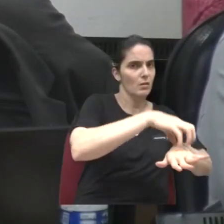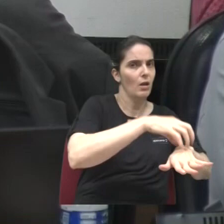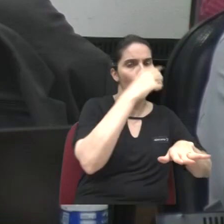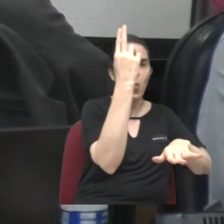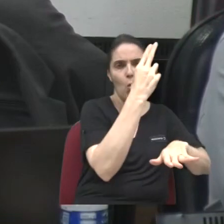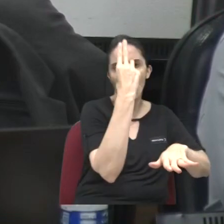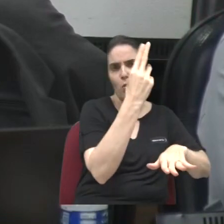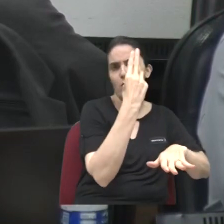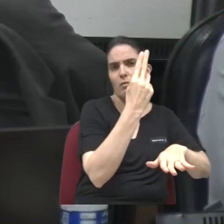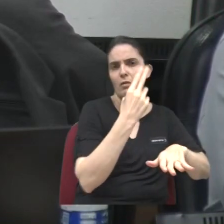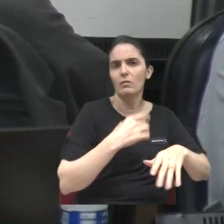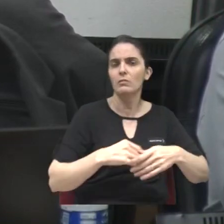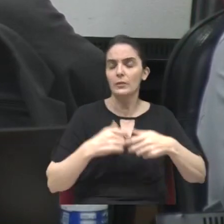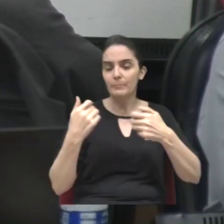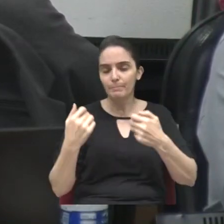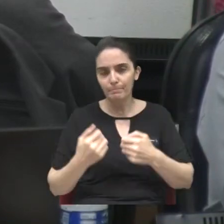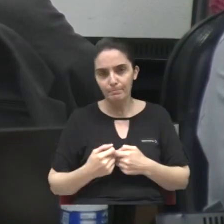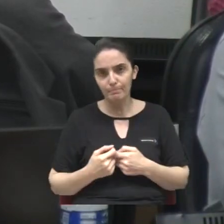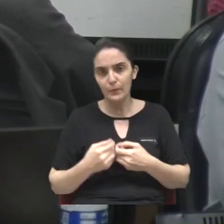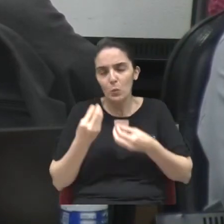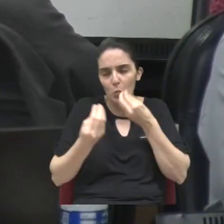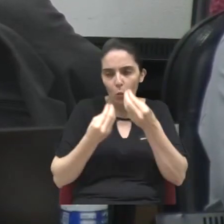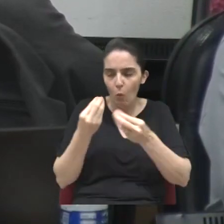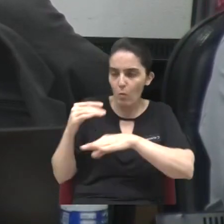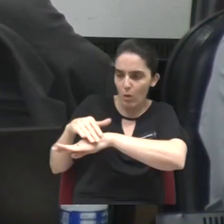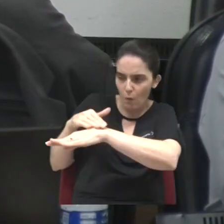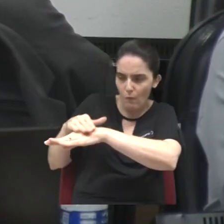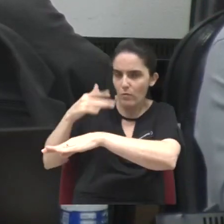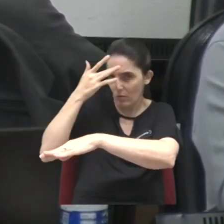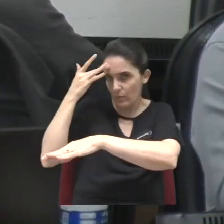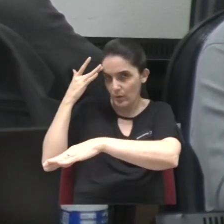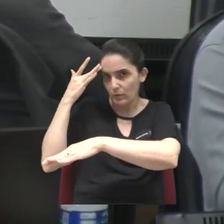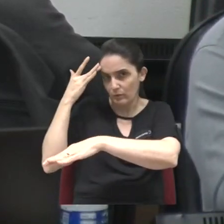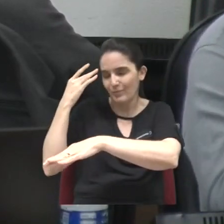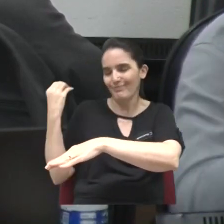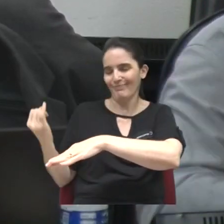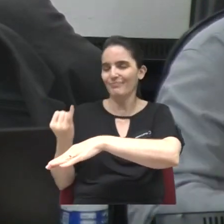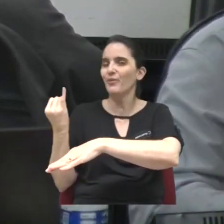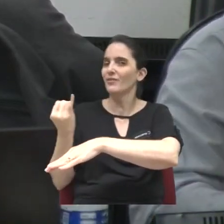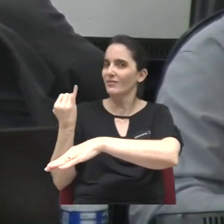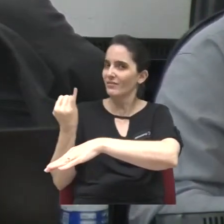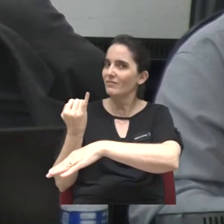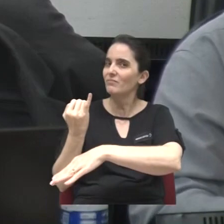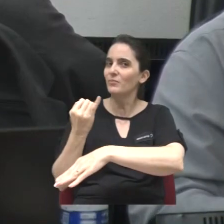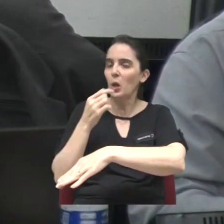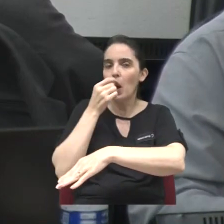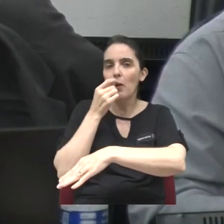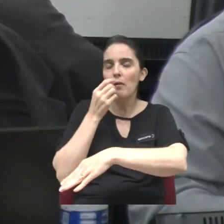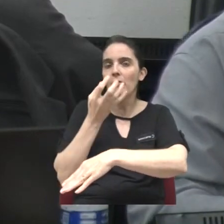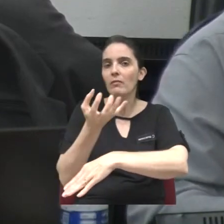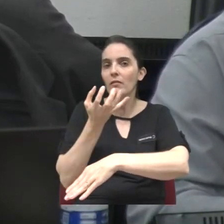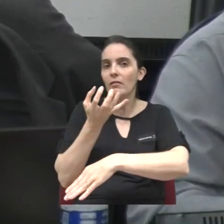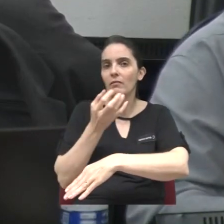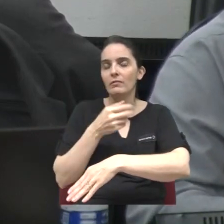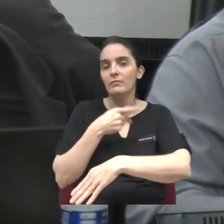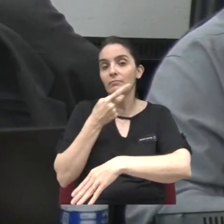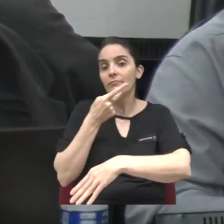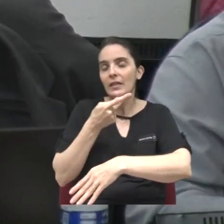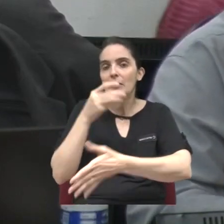suma importância. Então, eu quero deixar registrado aqui que o Dr. Vitor, de